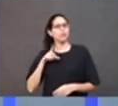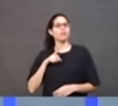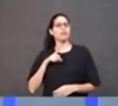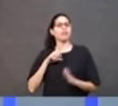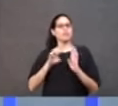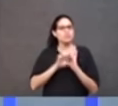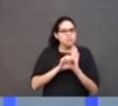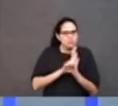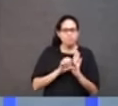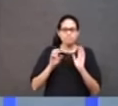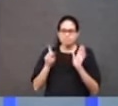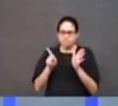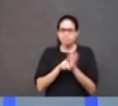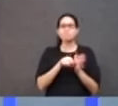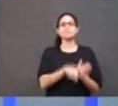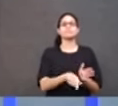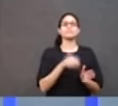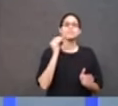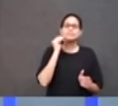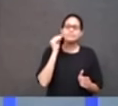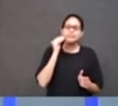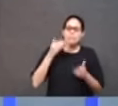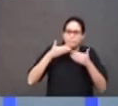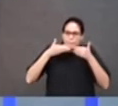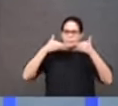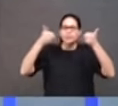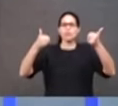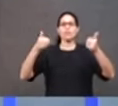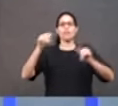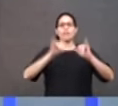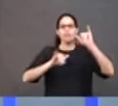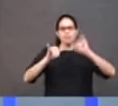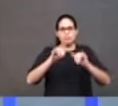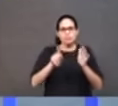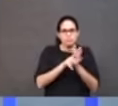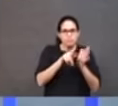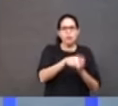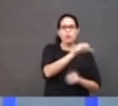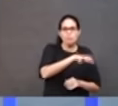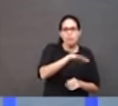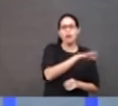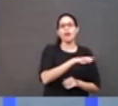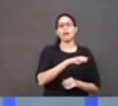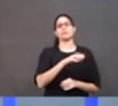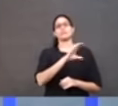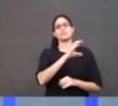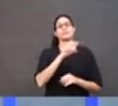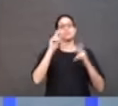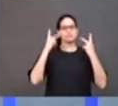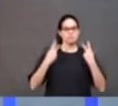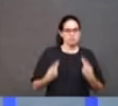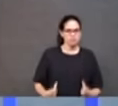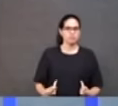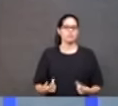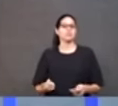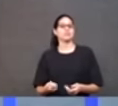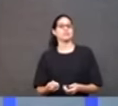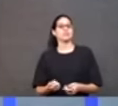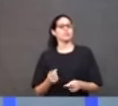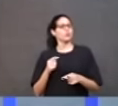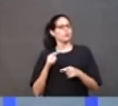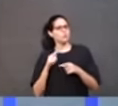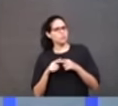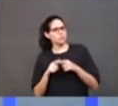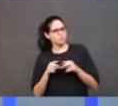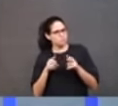para projetos de recuperação de laboratórios da área de ciências humanas, uma vez que muitas vezes aqueles